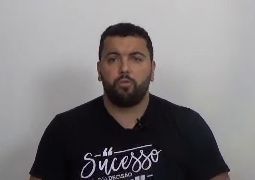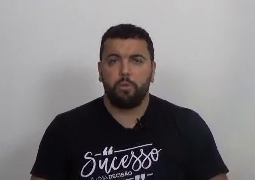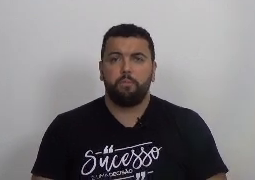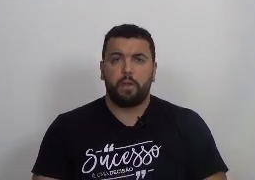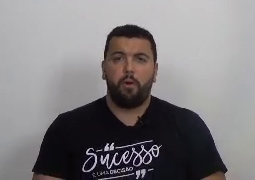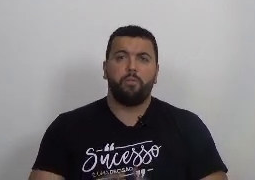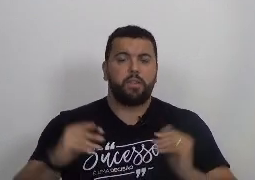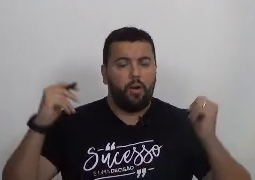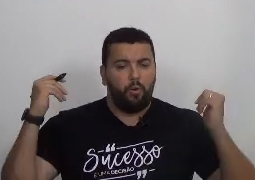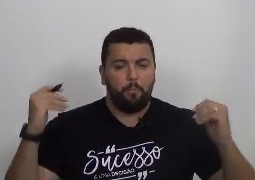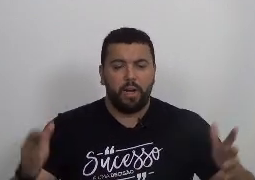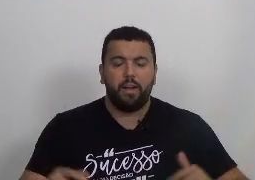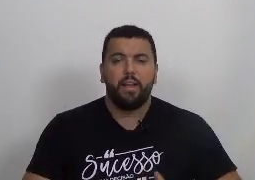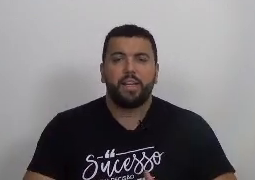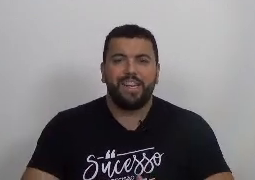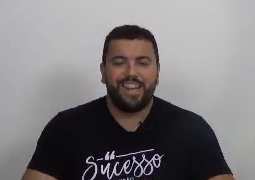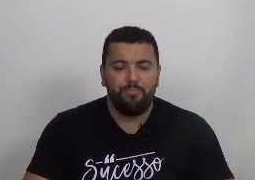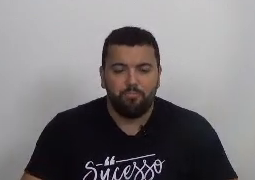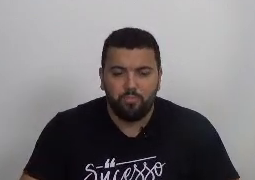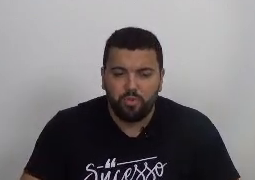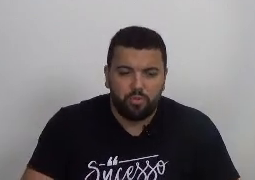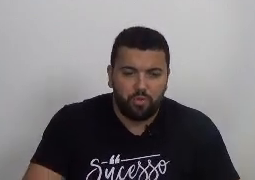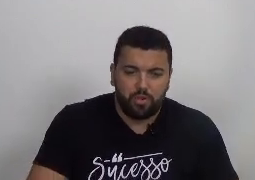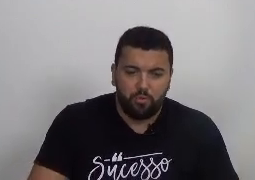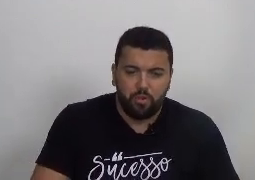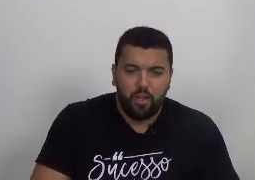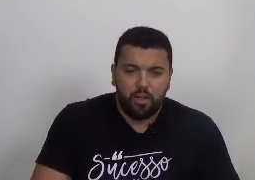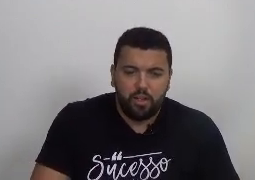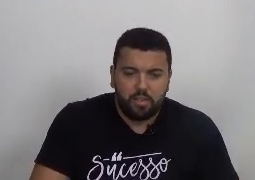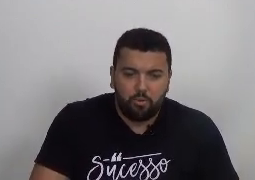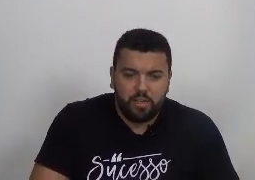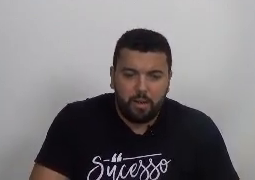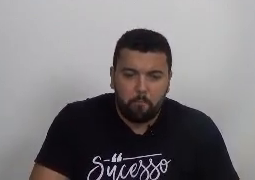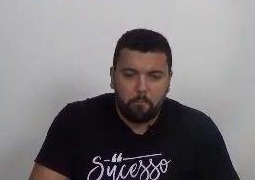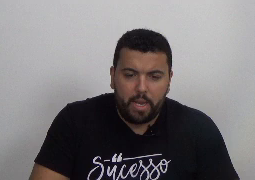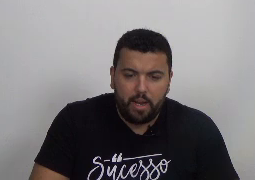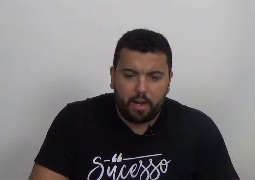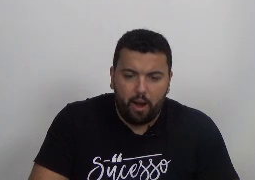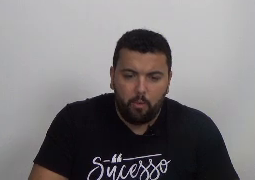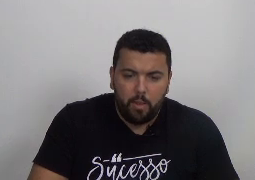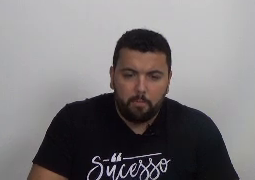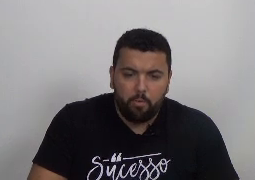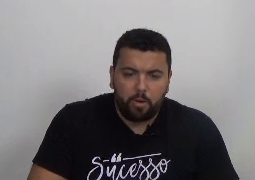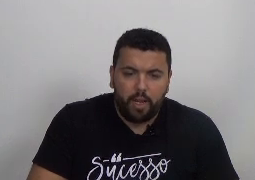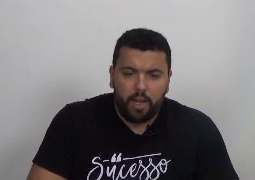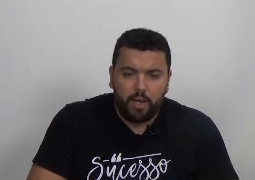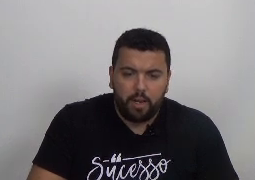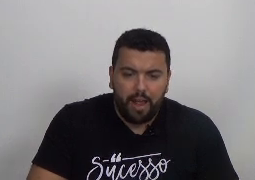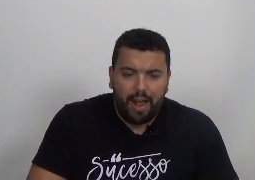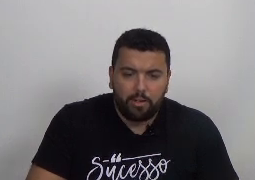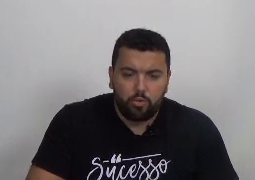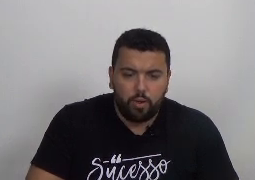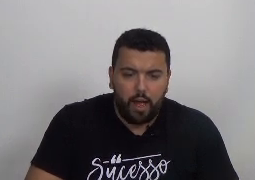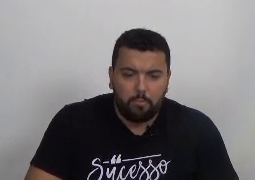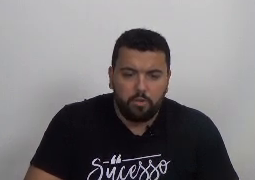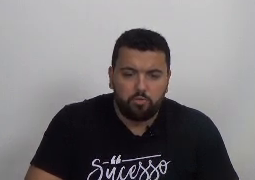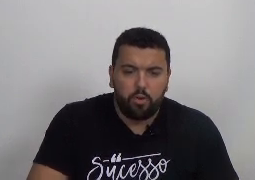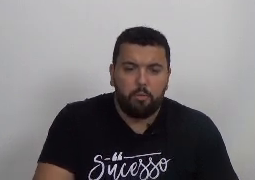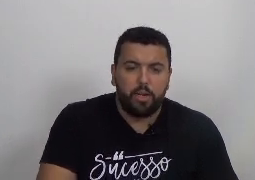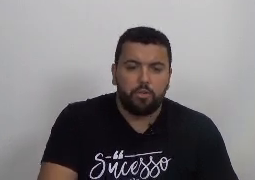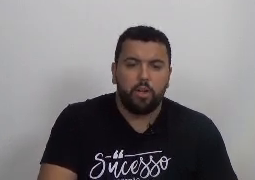15 aqui no nosso canal no youtube tá bom então acompanha que tem muito conteúdo e esse coisa é bem legal porque ele